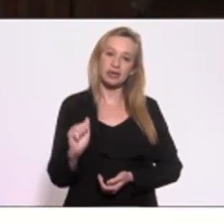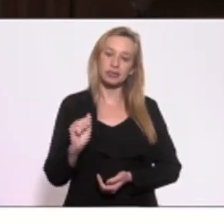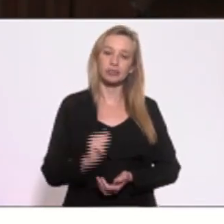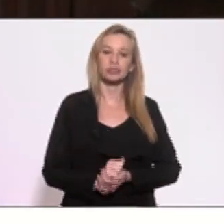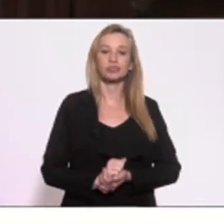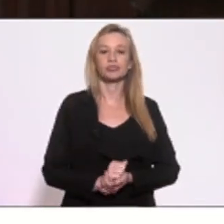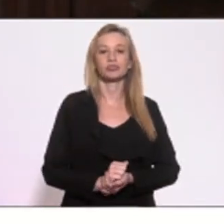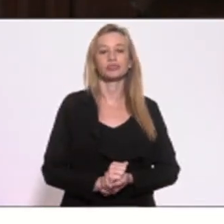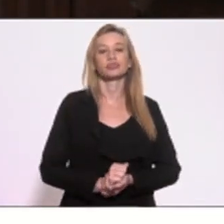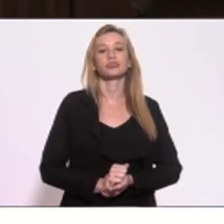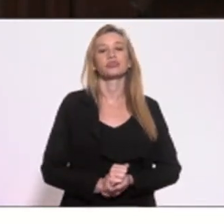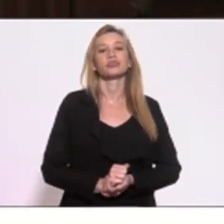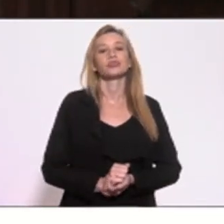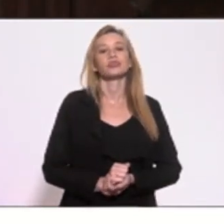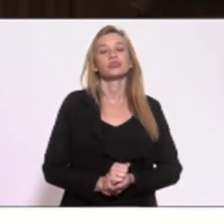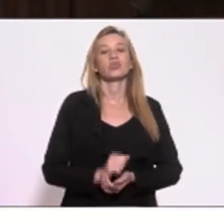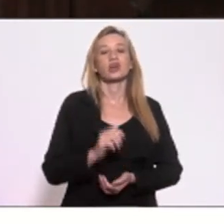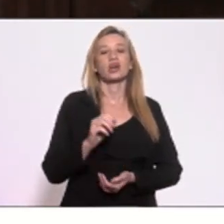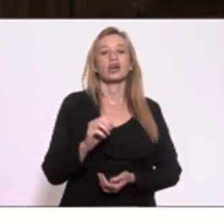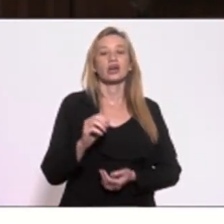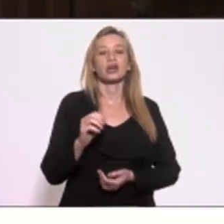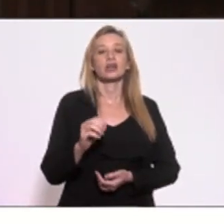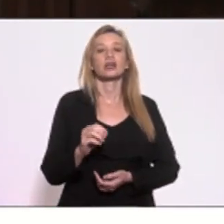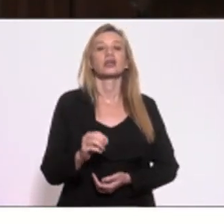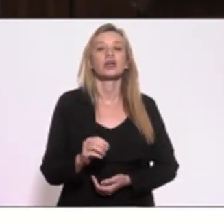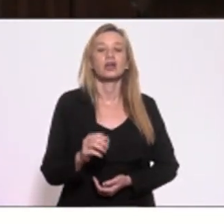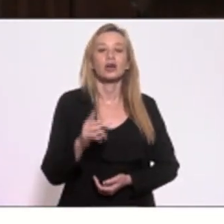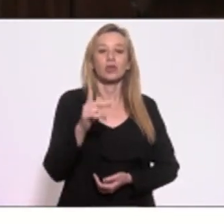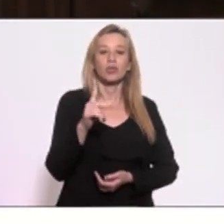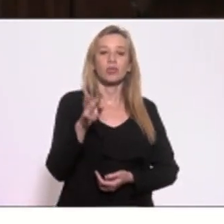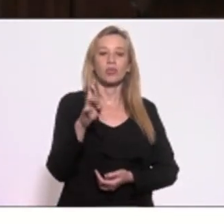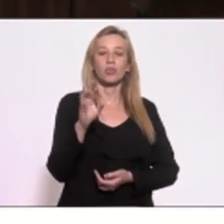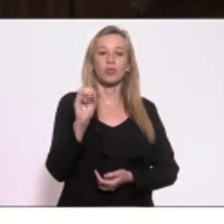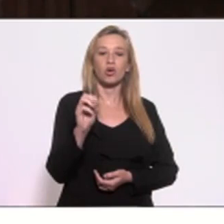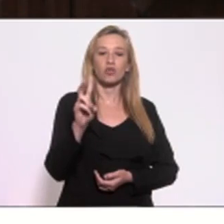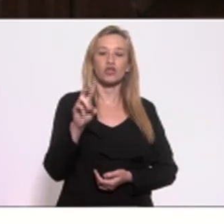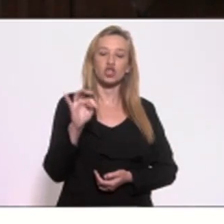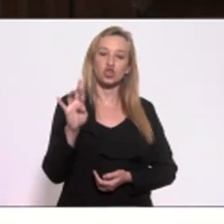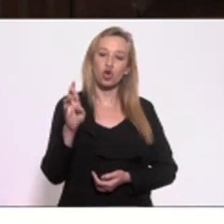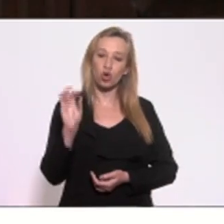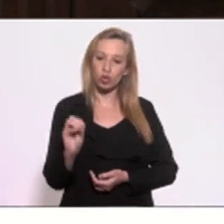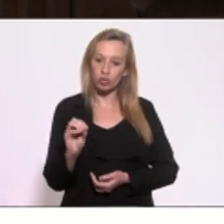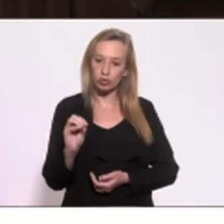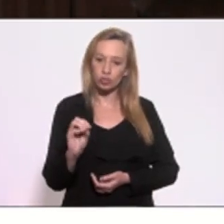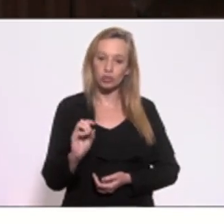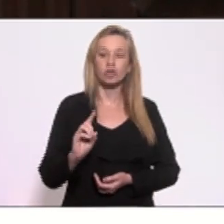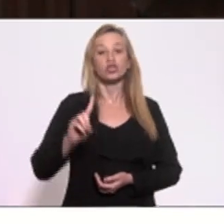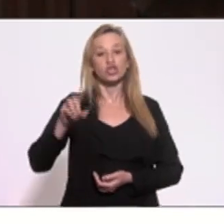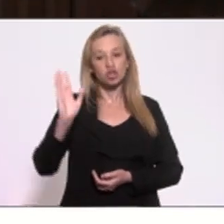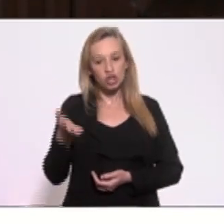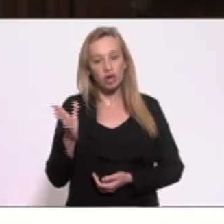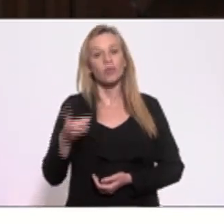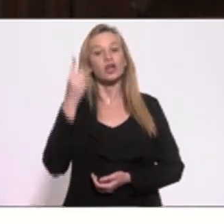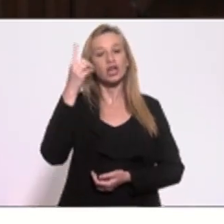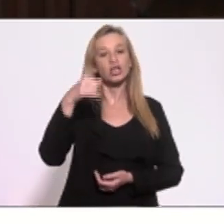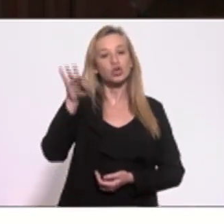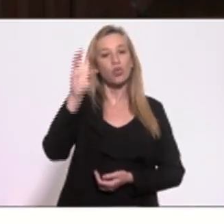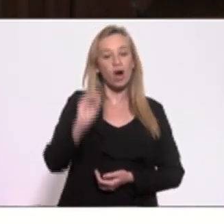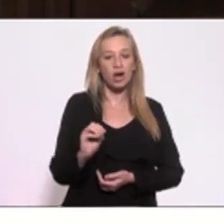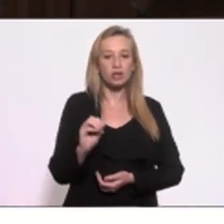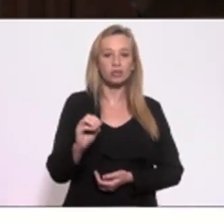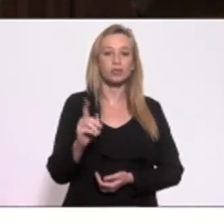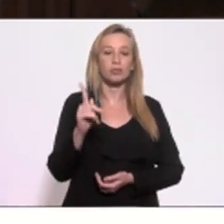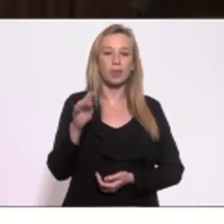provisório. Do prefeito Eduardo Paes, de 2011, 3 anos depois, tem